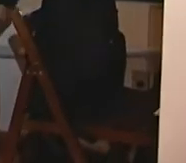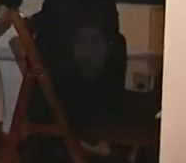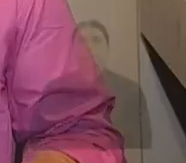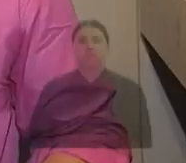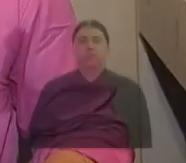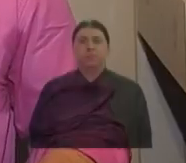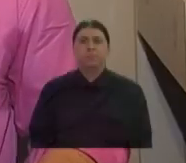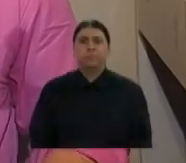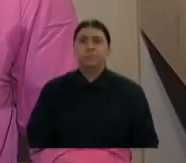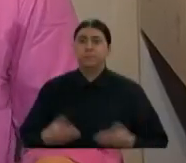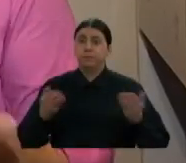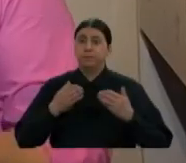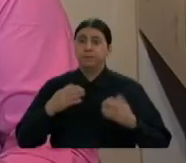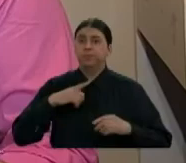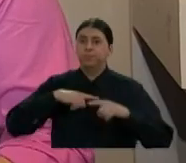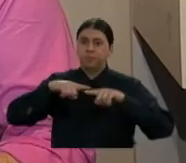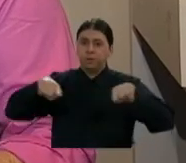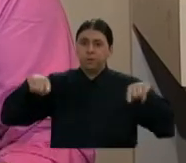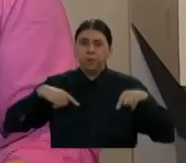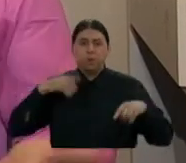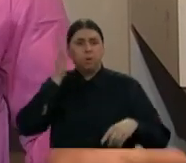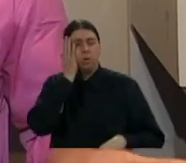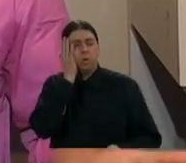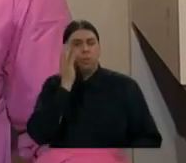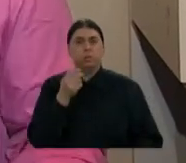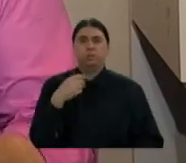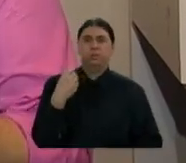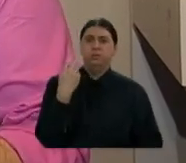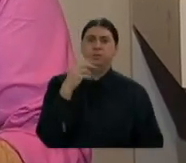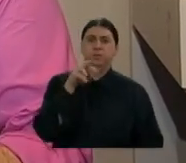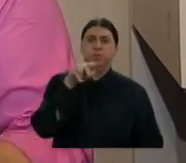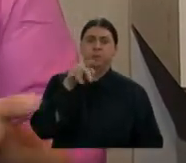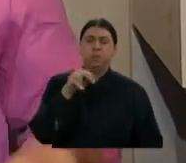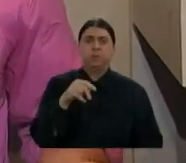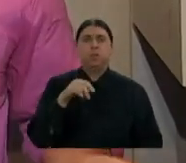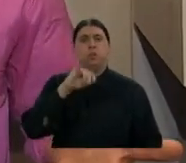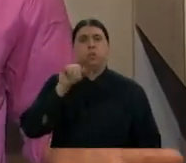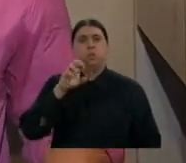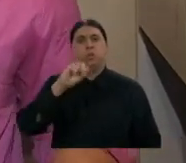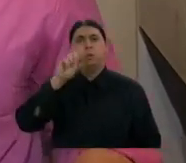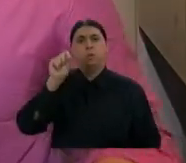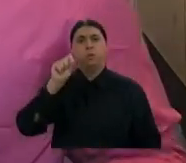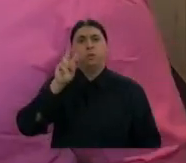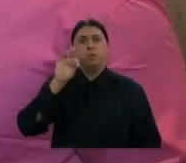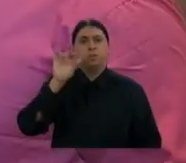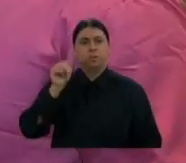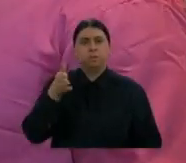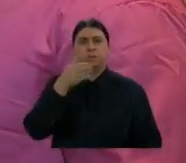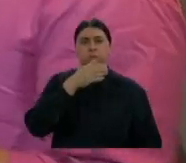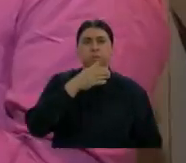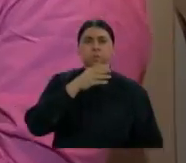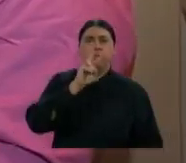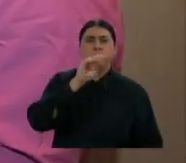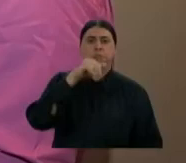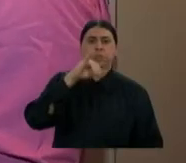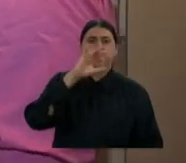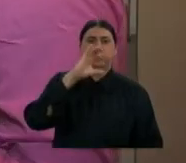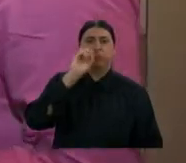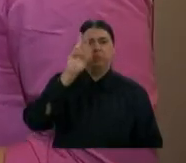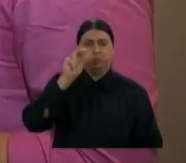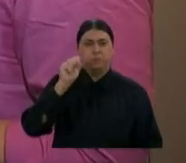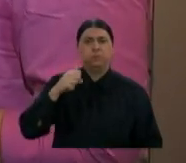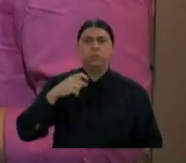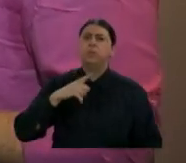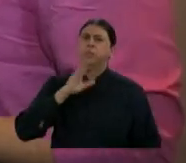agora estou aqui no quadro dos dois goleiros neto joão vitor joão vi nisso e vou começar um pouquinho com eles então há 12 anos estão